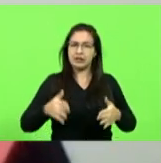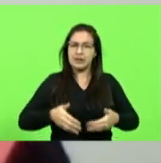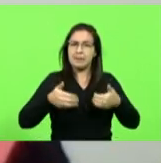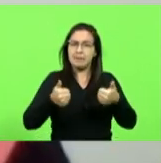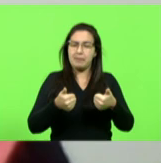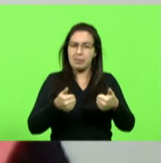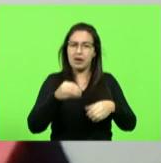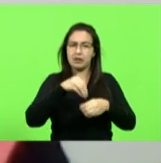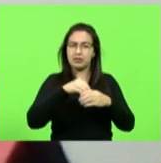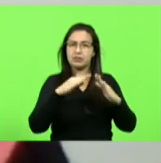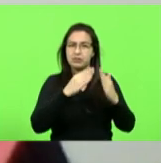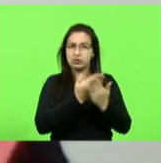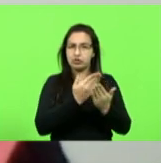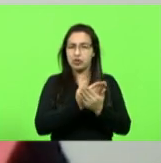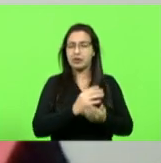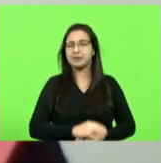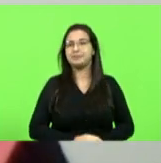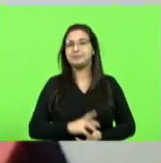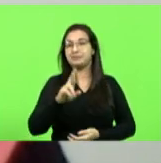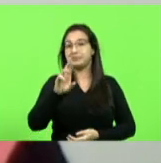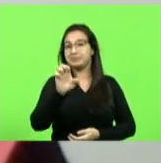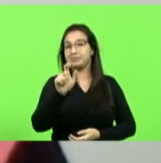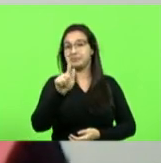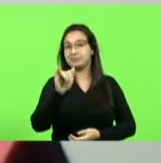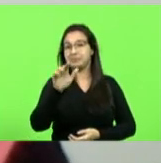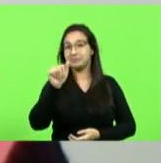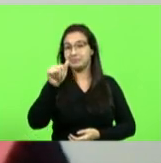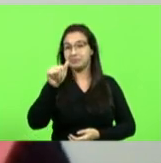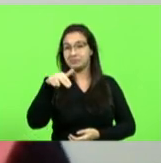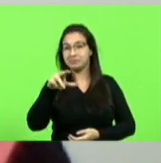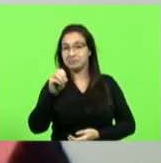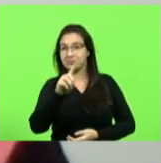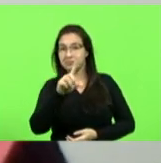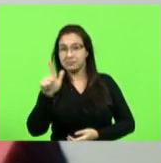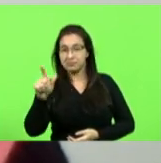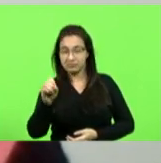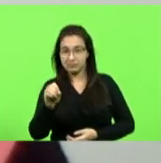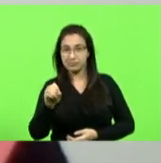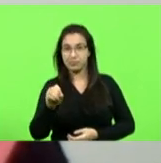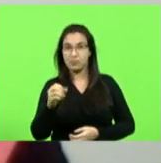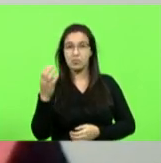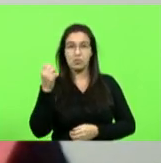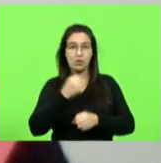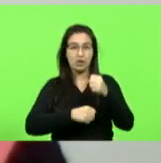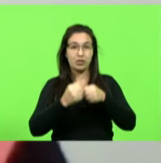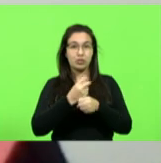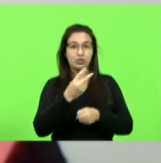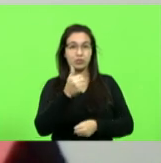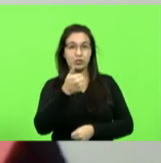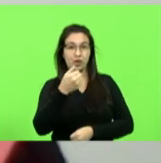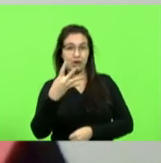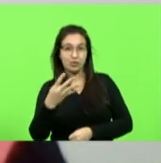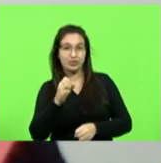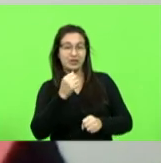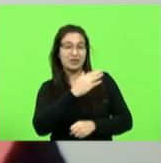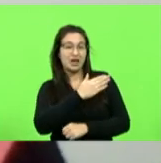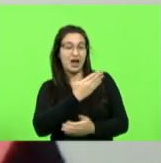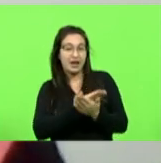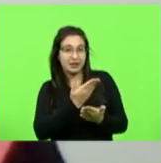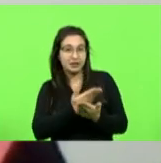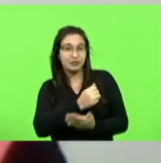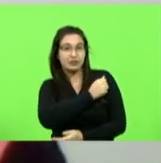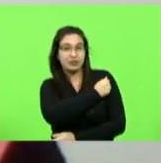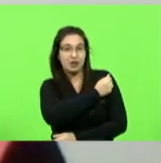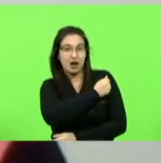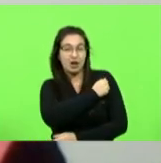estudantes. Professora Reginaldo Marques, em 2014, estudantes da Escola de Educação Básica Balduino Cardoso, de